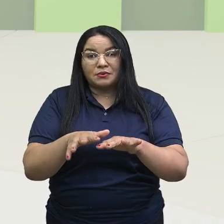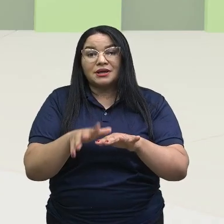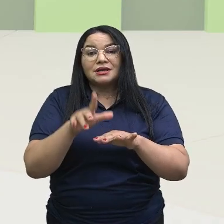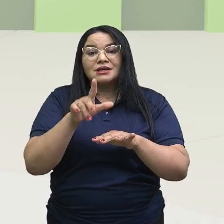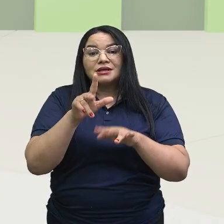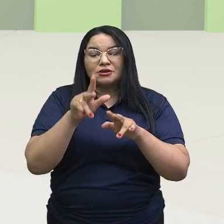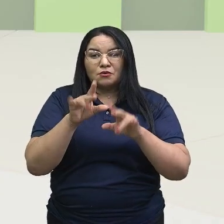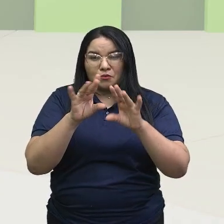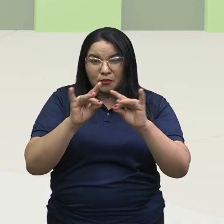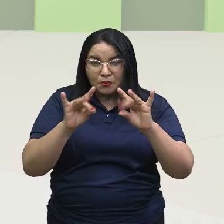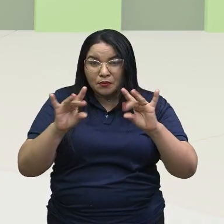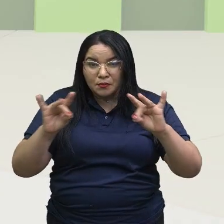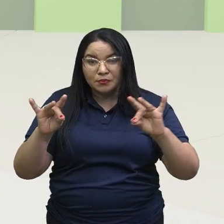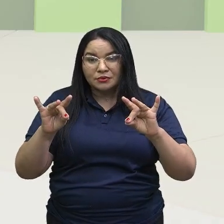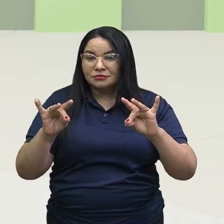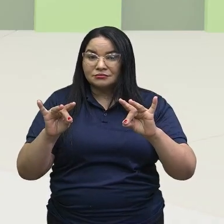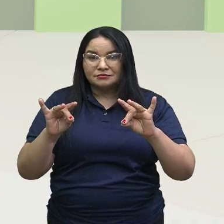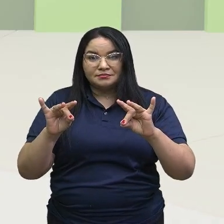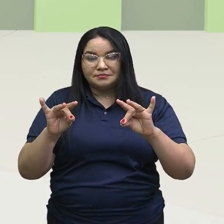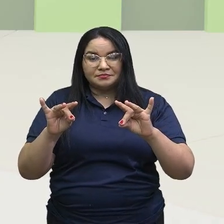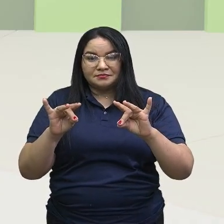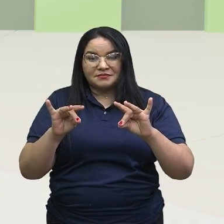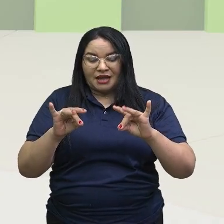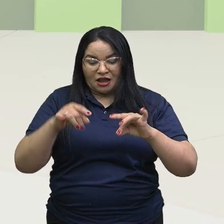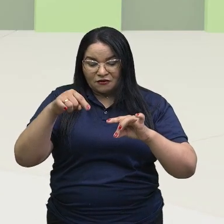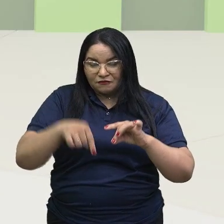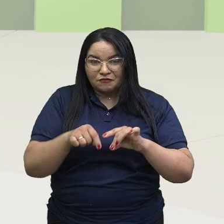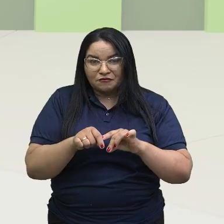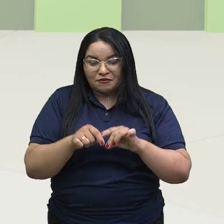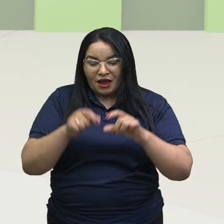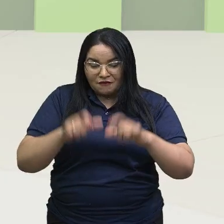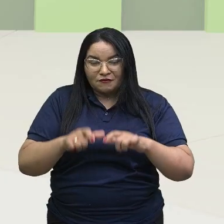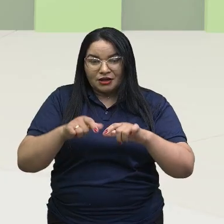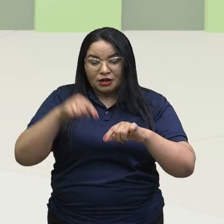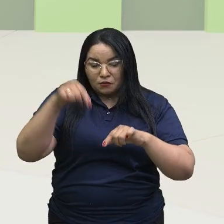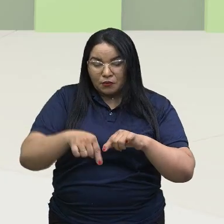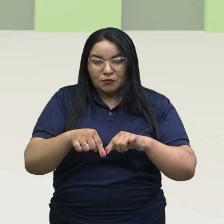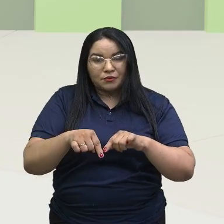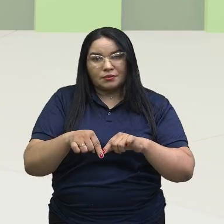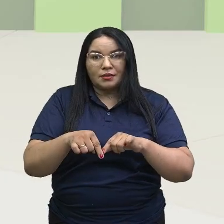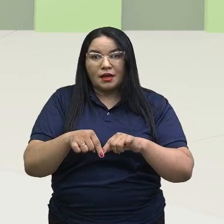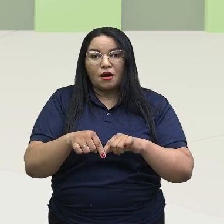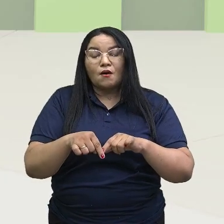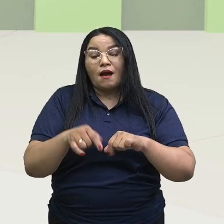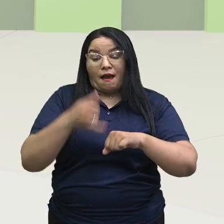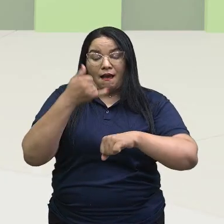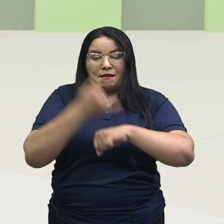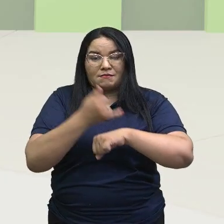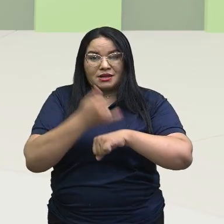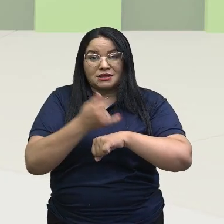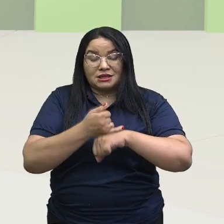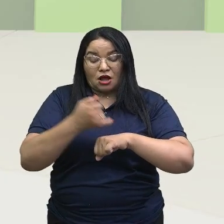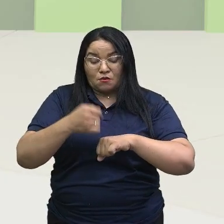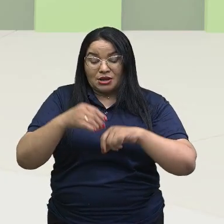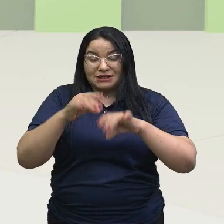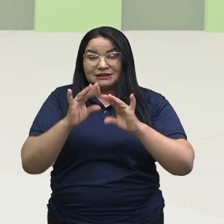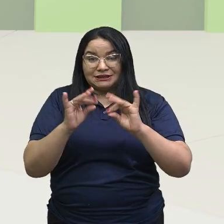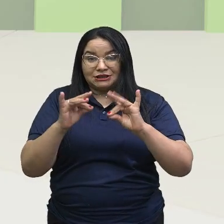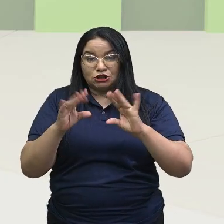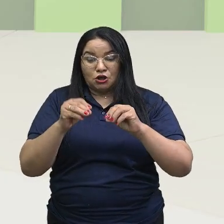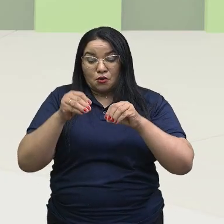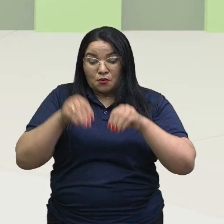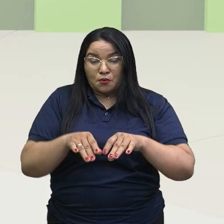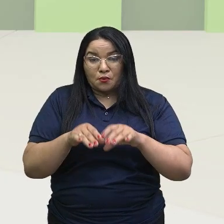né, no caso. Ele não cai aqui e ele fica aqui. Ele é um metal. E esse metal líquido, quando cai, ele vira